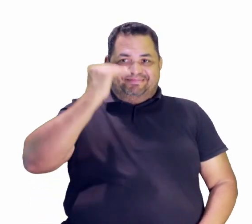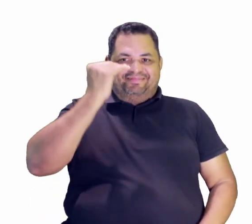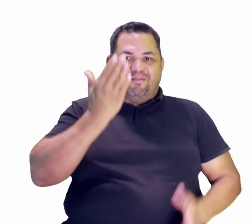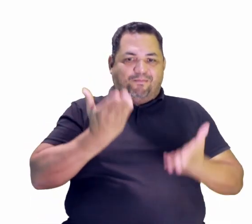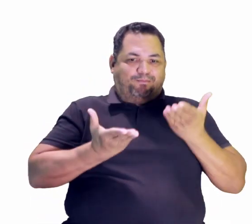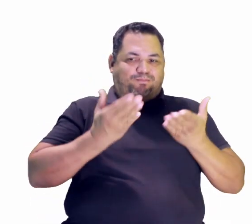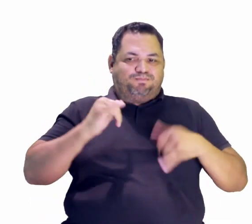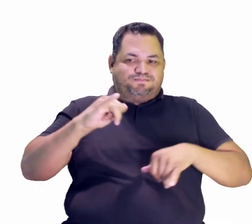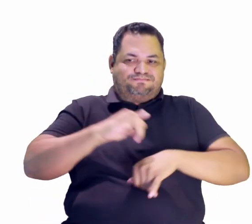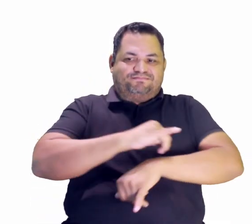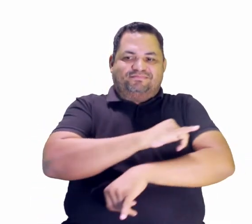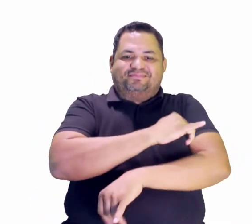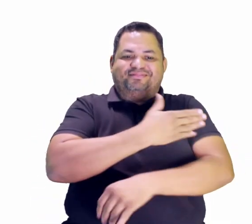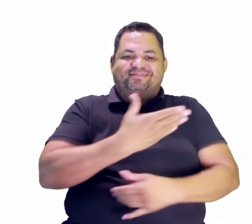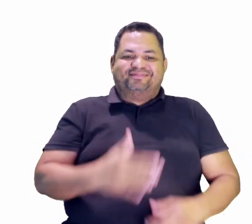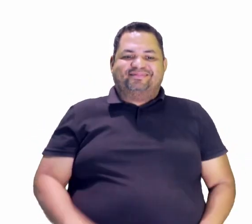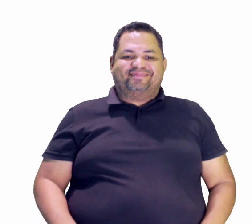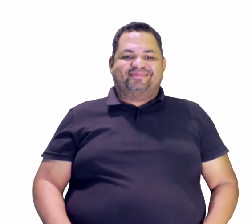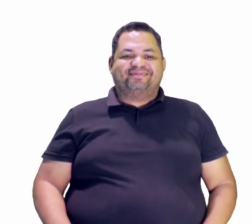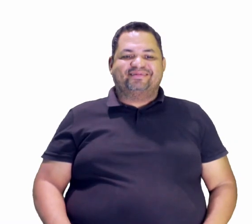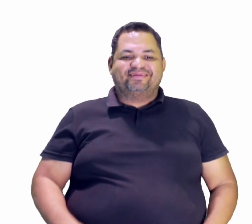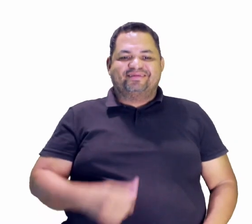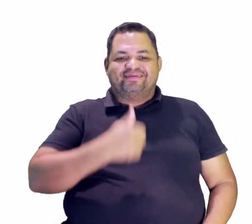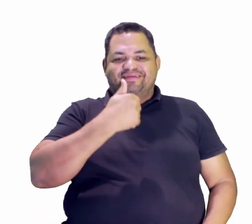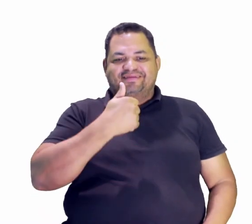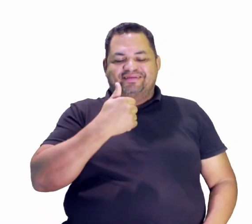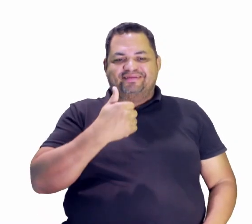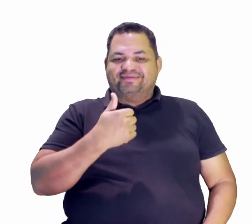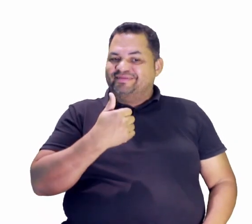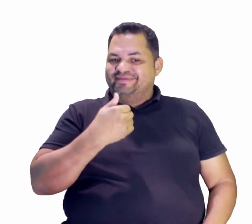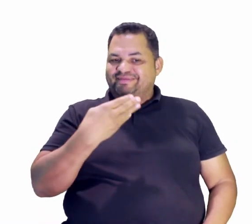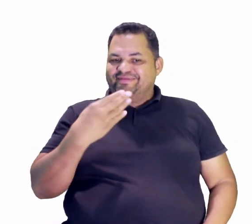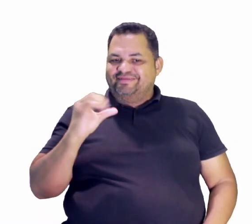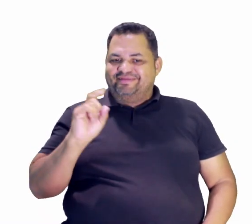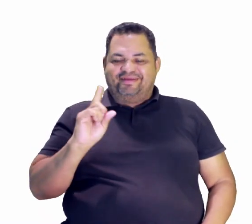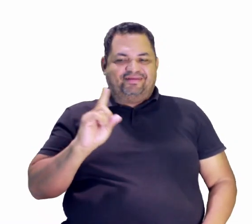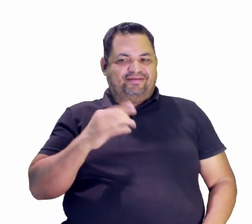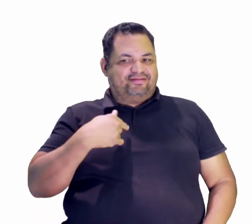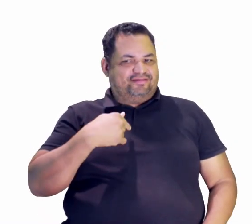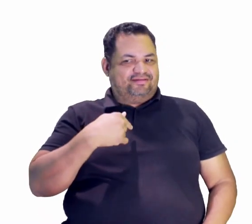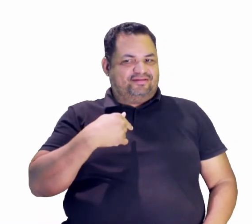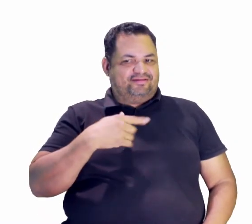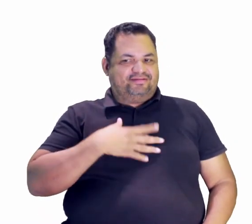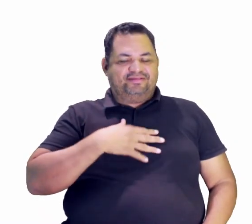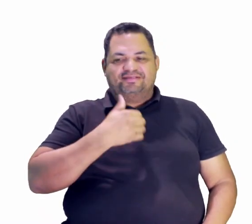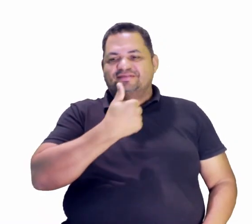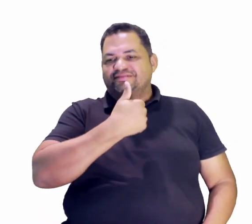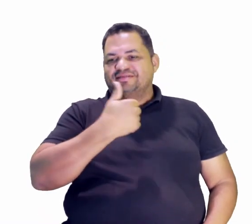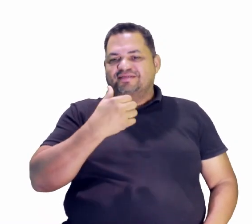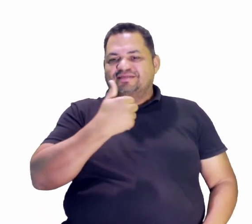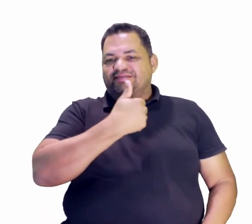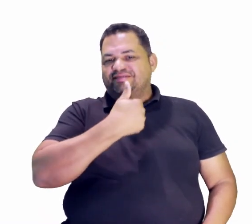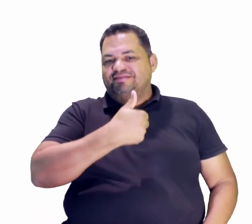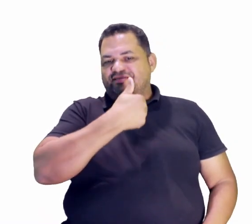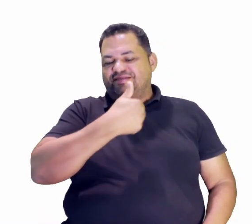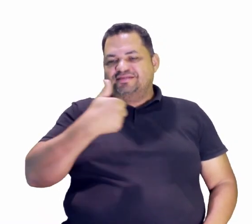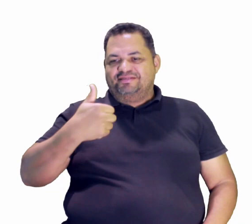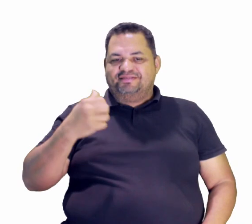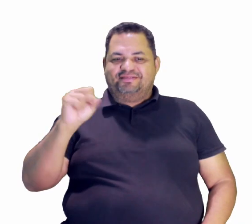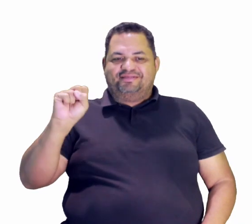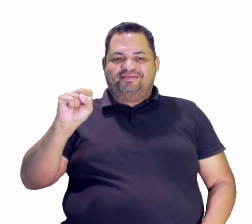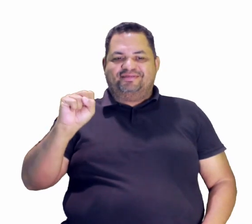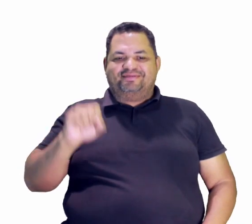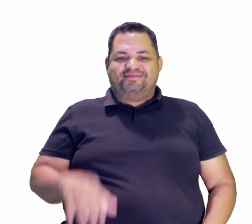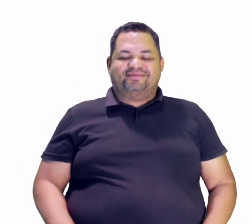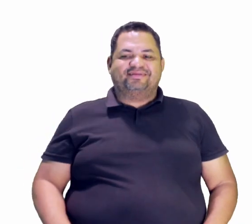só que eu não tenho 140 quilogramas não, pessoal, é só 118, hein? 118 quilogramas, mas a balança diz